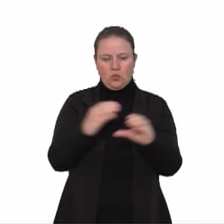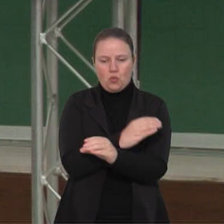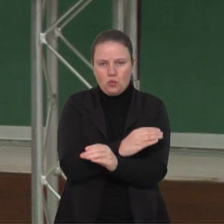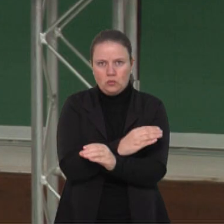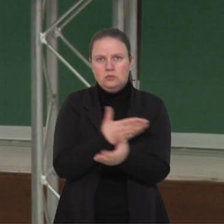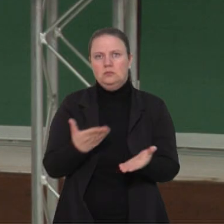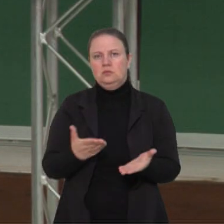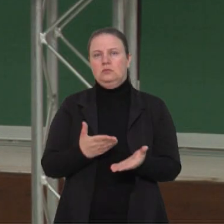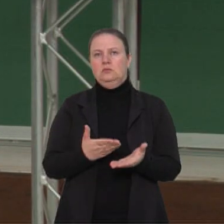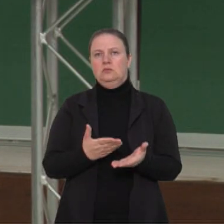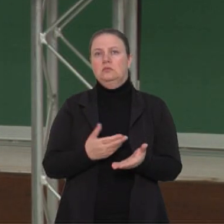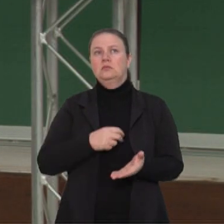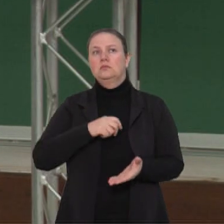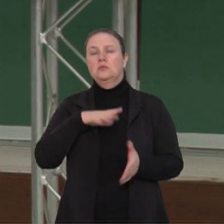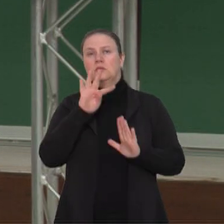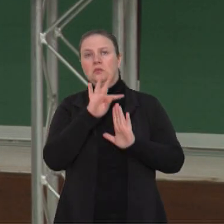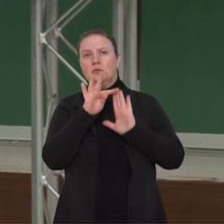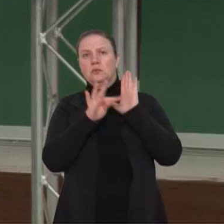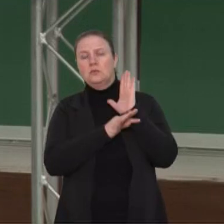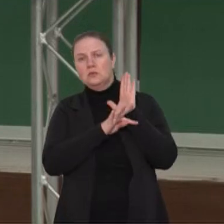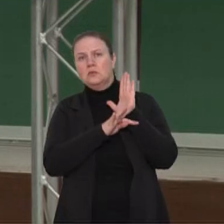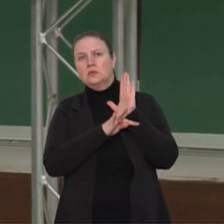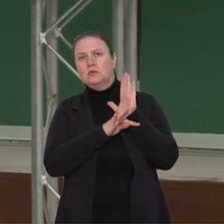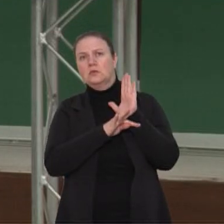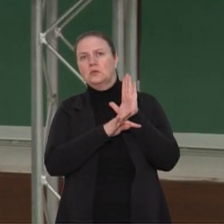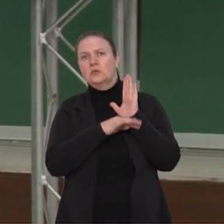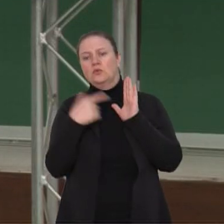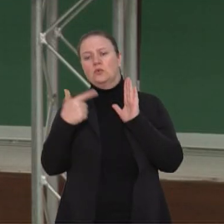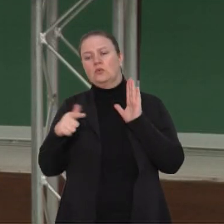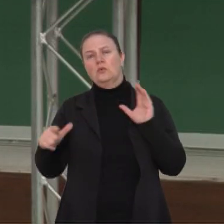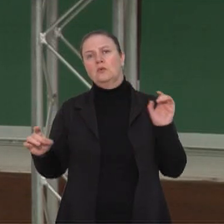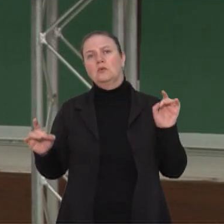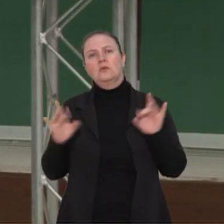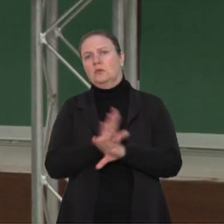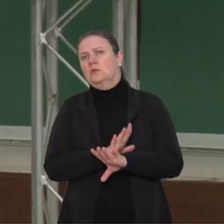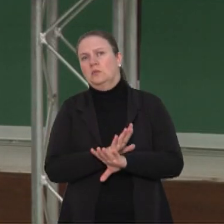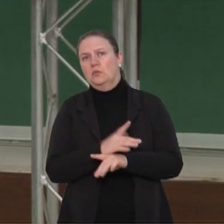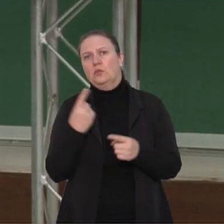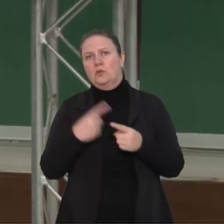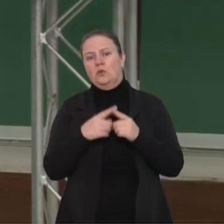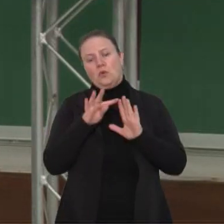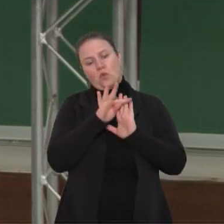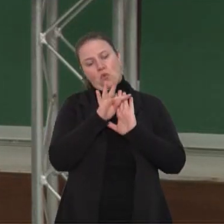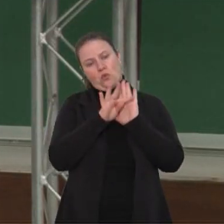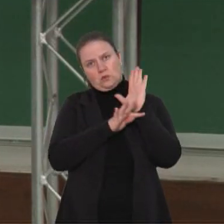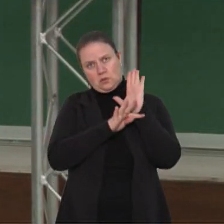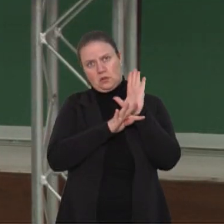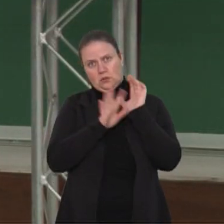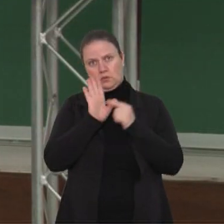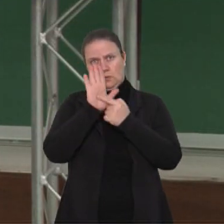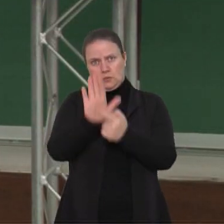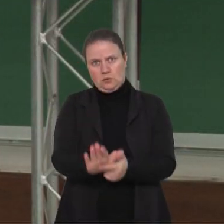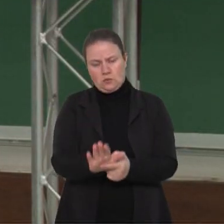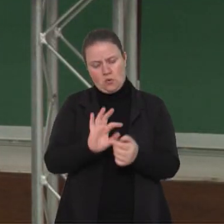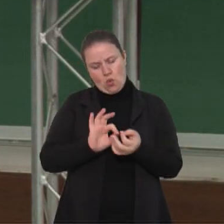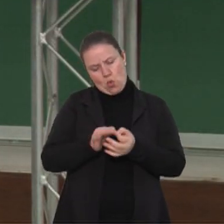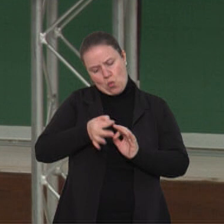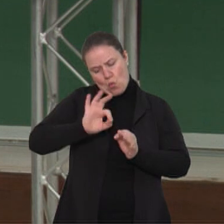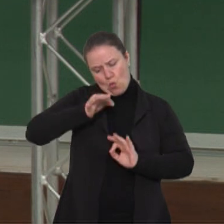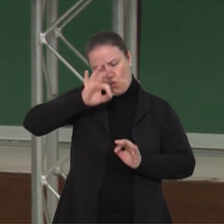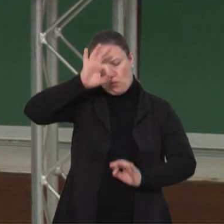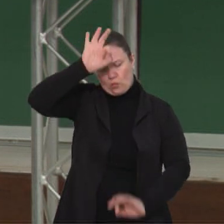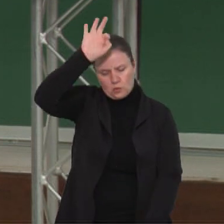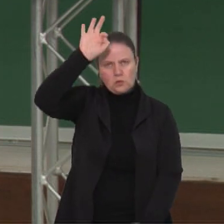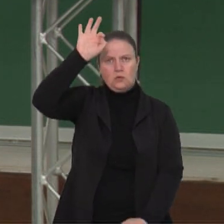tinham conclusão porque eles são partes de um texto maior, mas o teu texto, que você vai fazer um